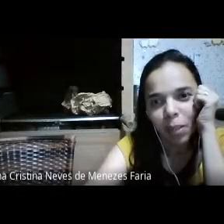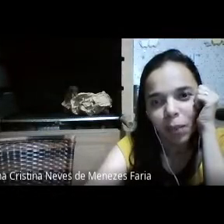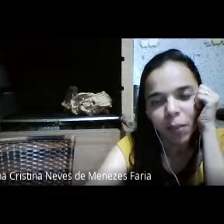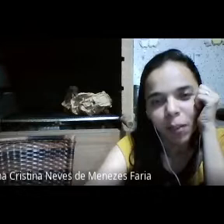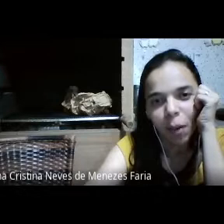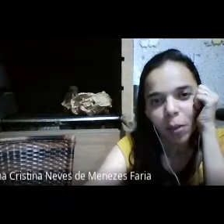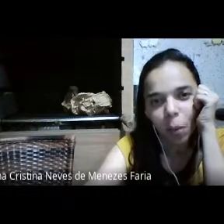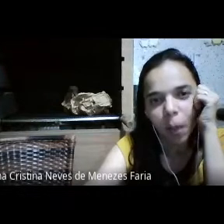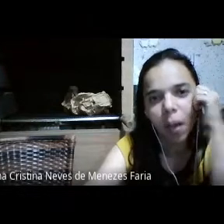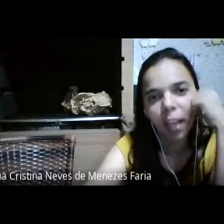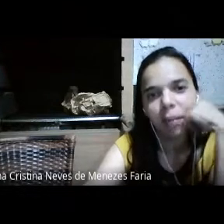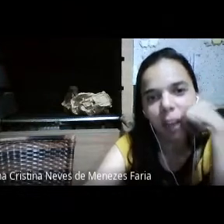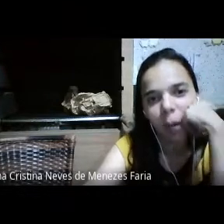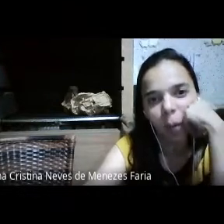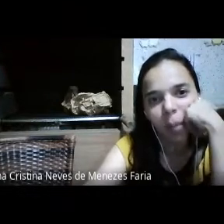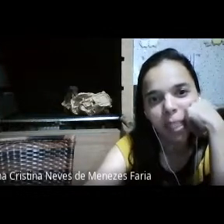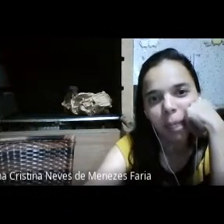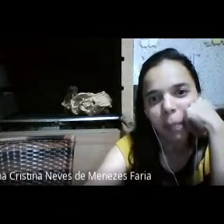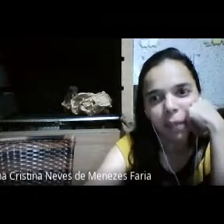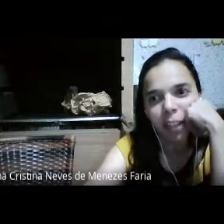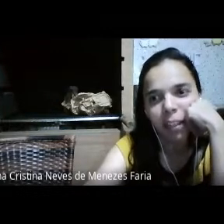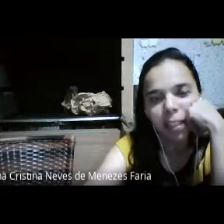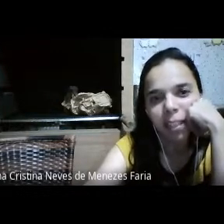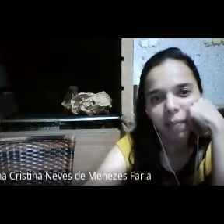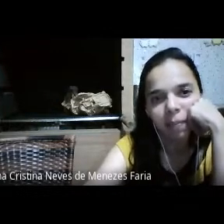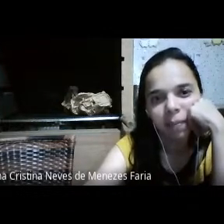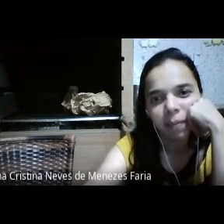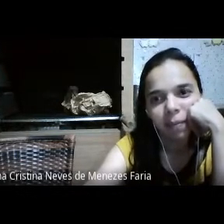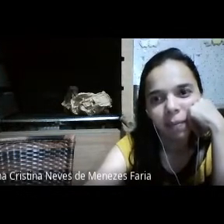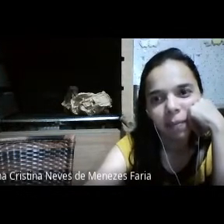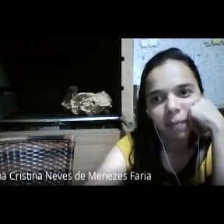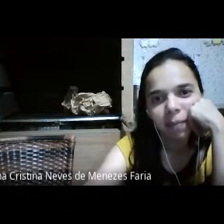eu só soube agora que ela falou. Mas é perfeito esse aí.